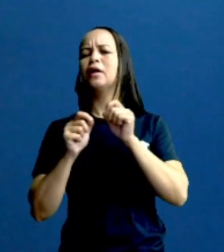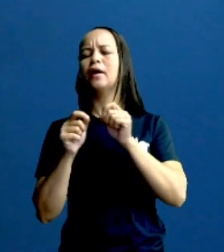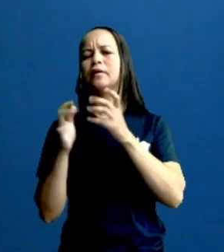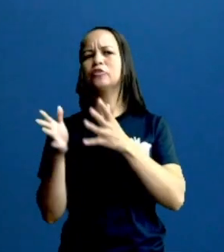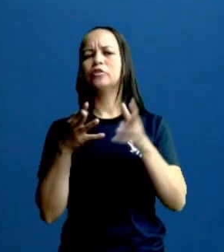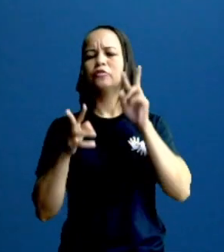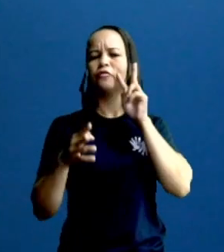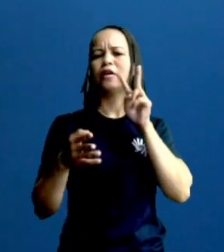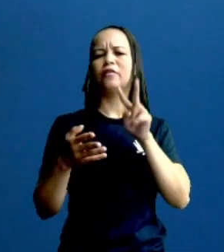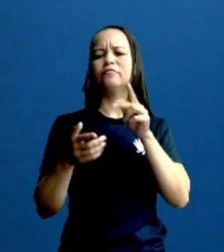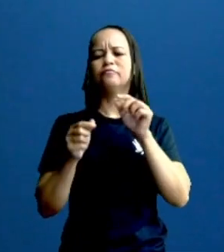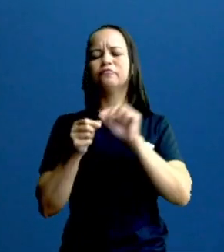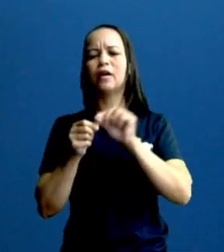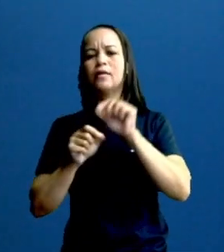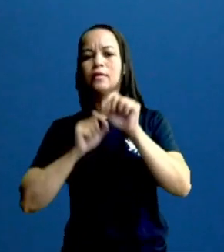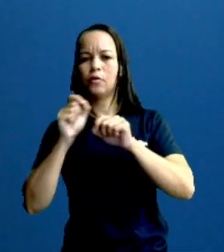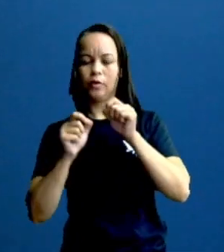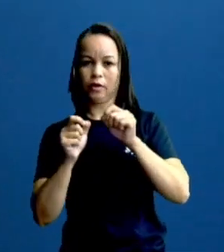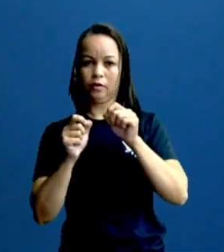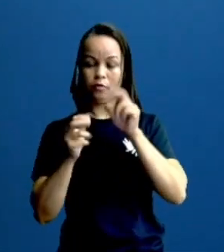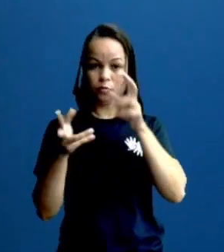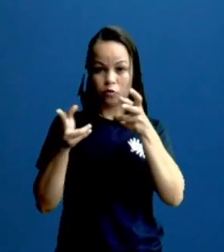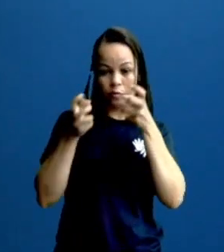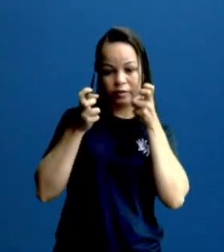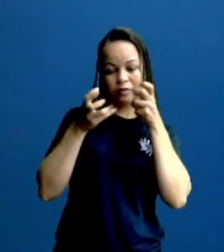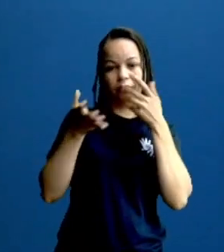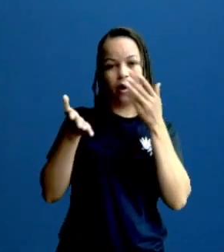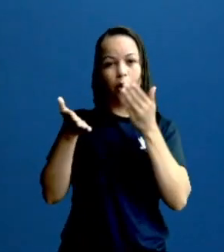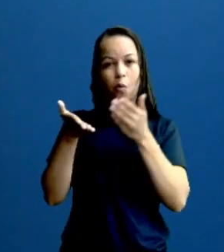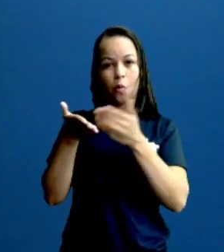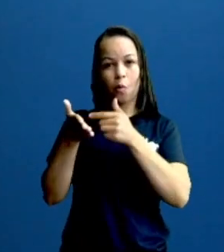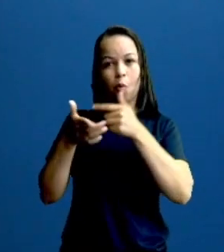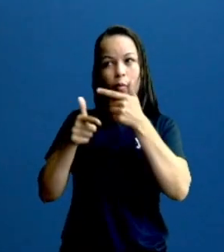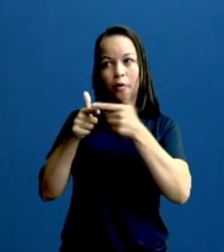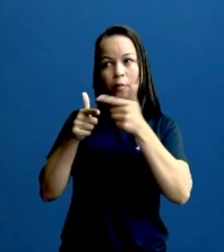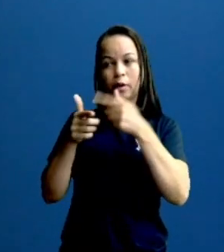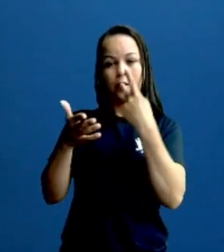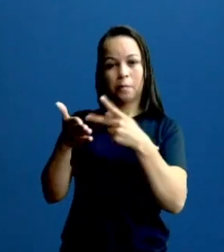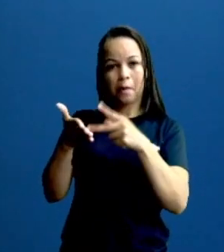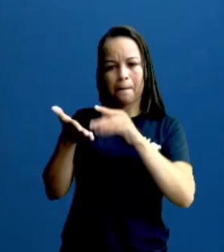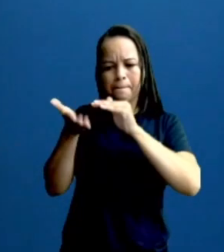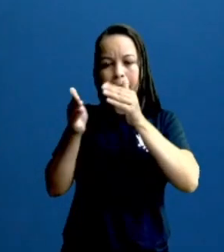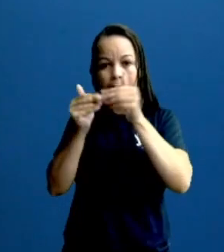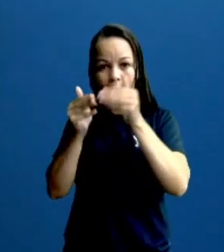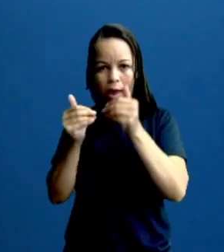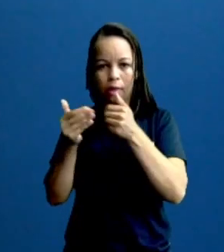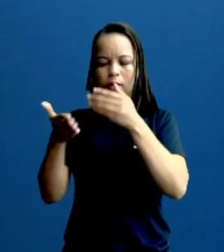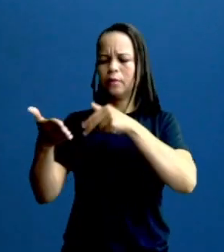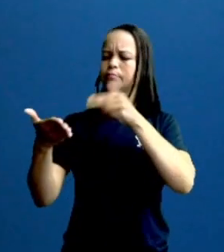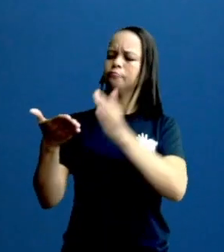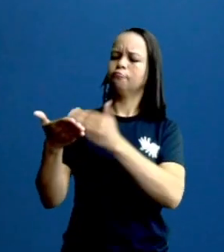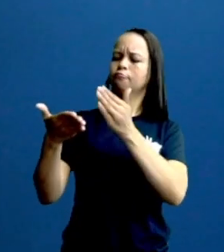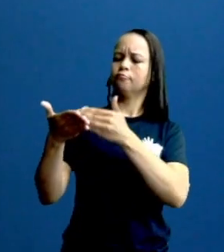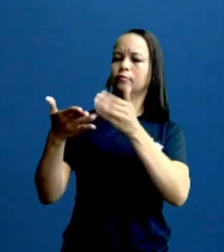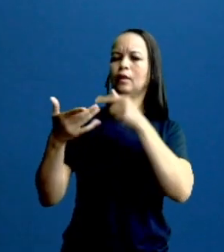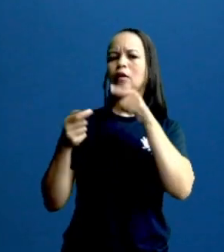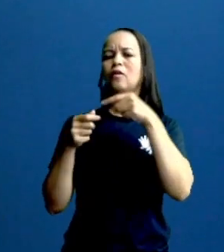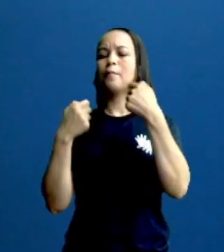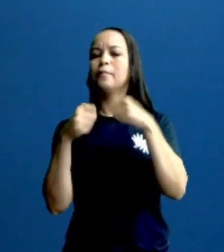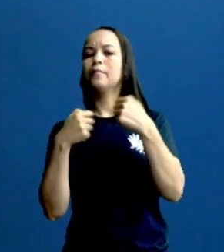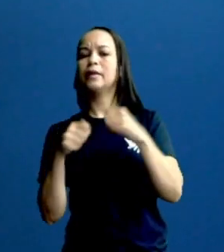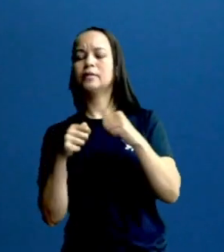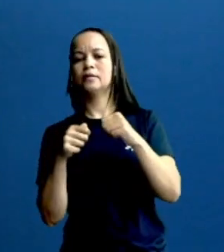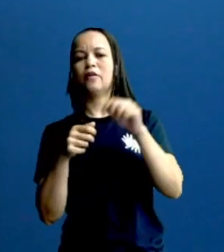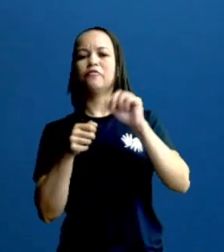continuar vendo o que o problema está pedindo, para poder a gente entender o que a gente vai precisar fazer aí,